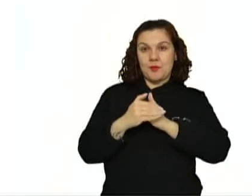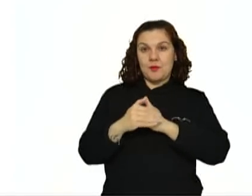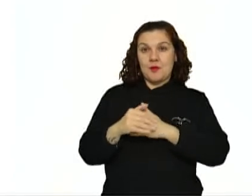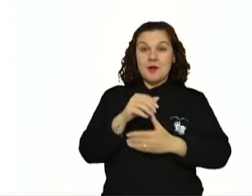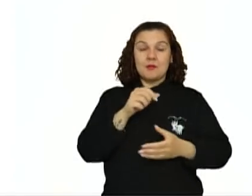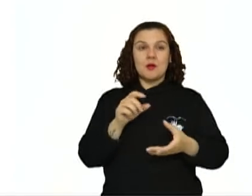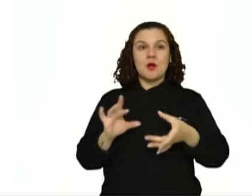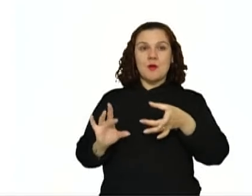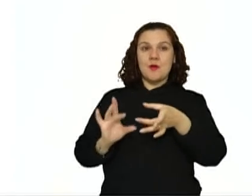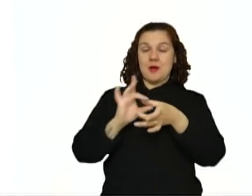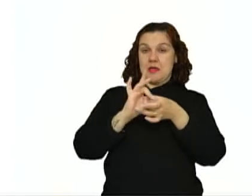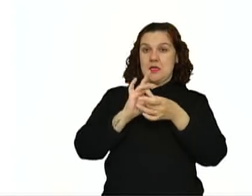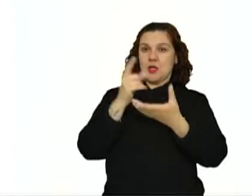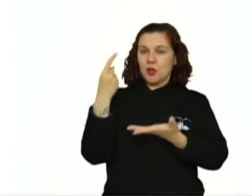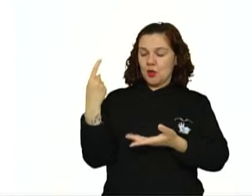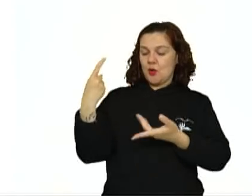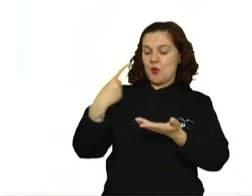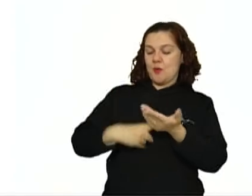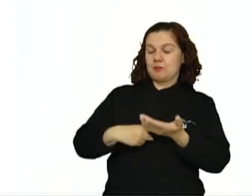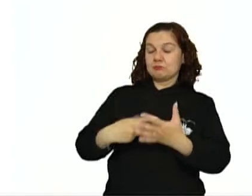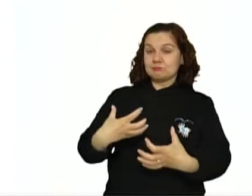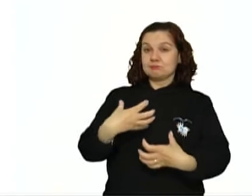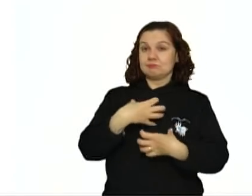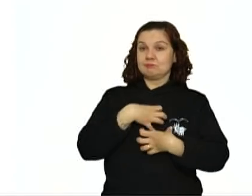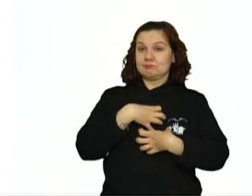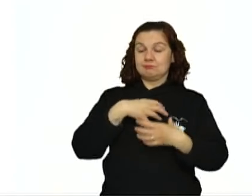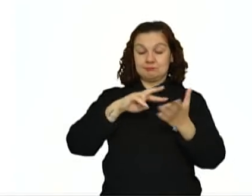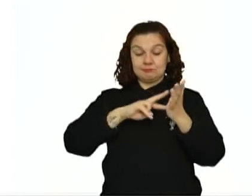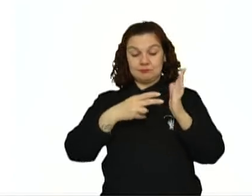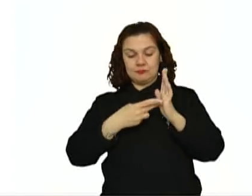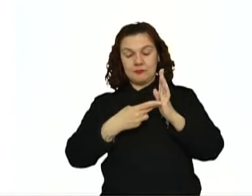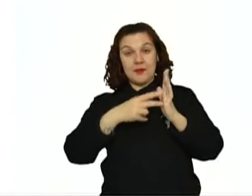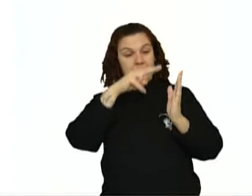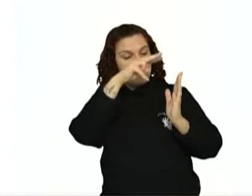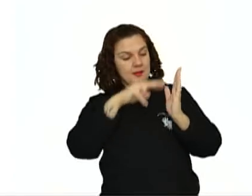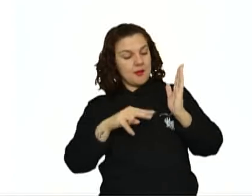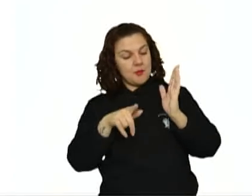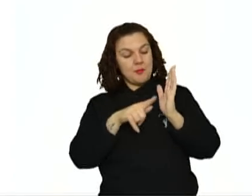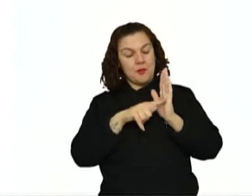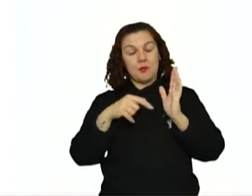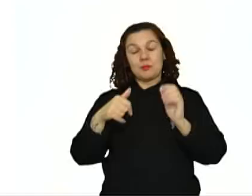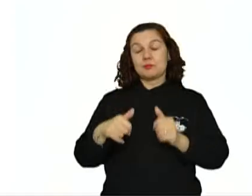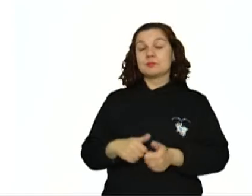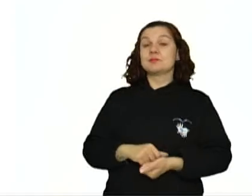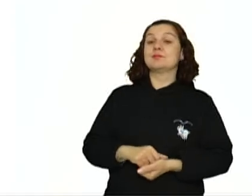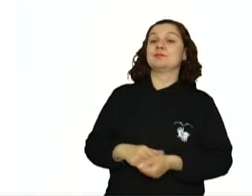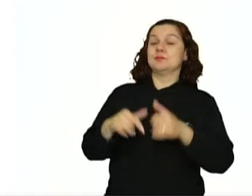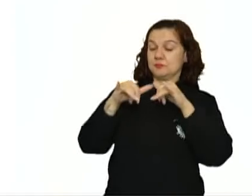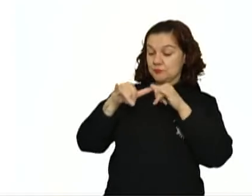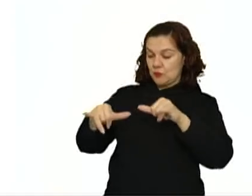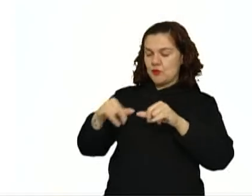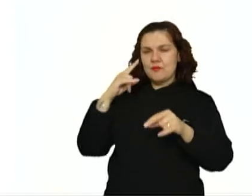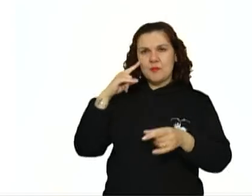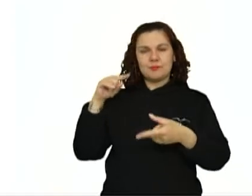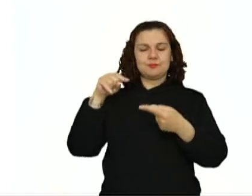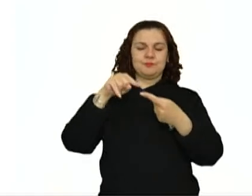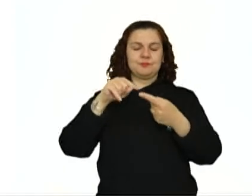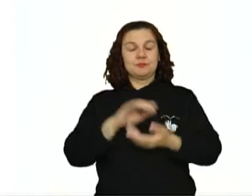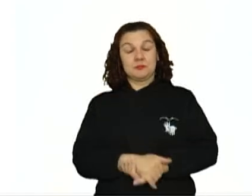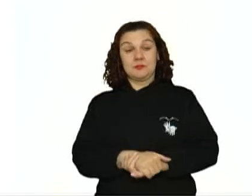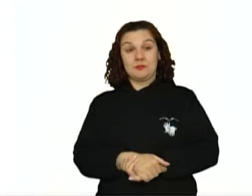produção, instauração de sentidos. Ler um exemplar do gênero e analisar sua